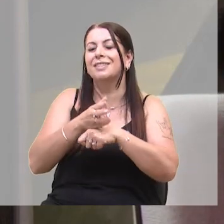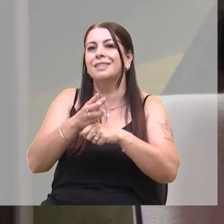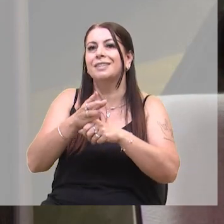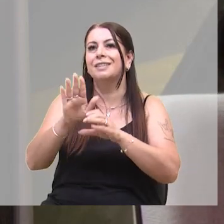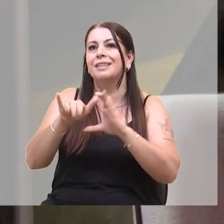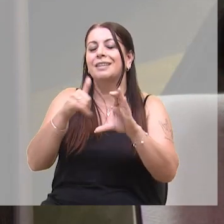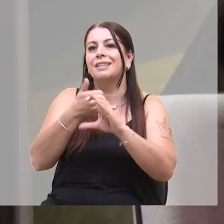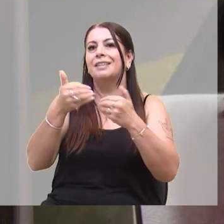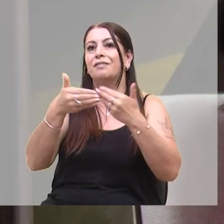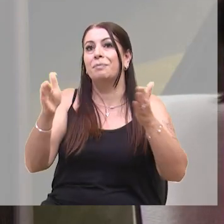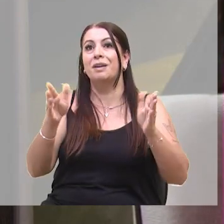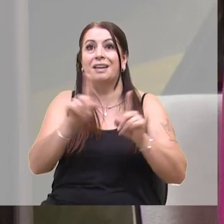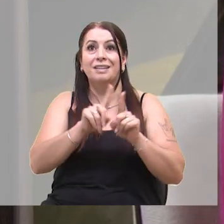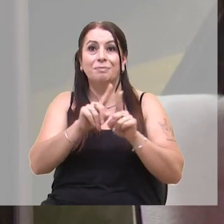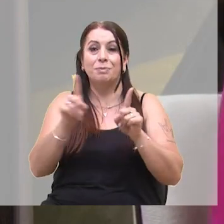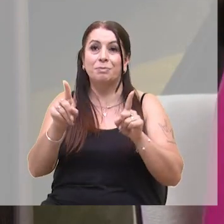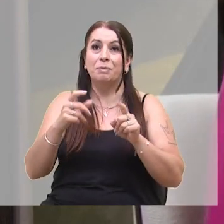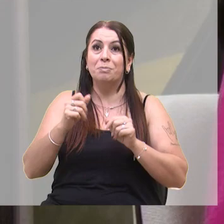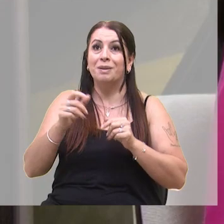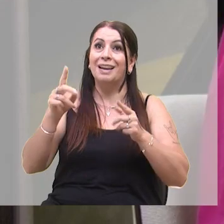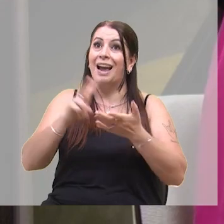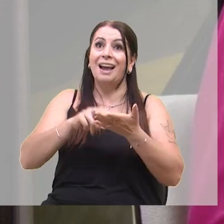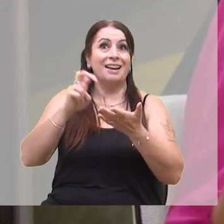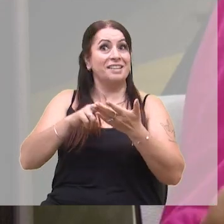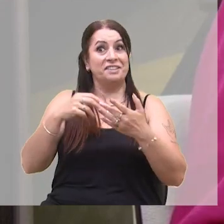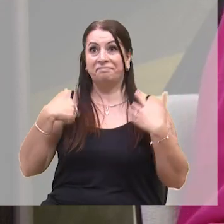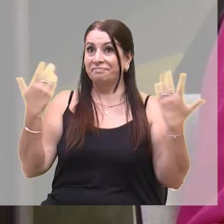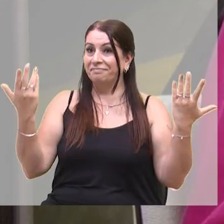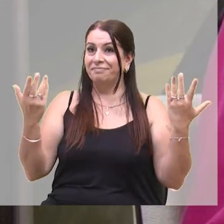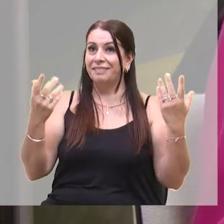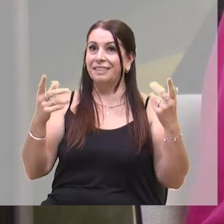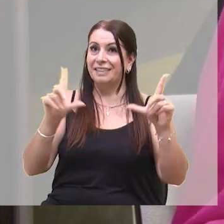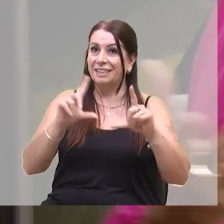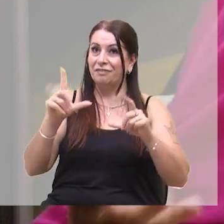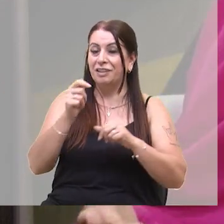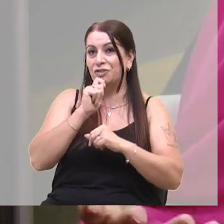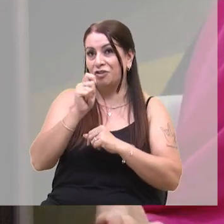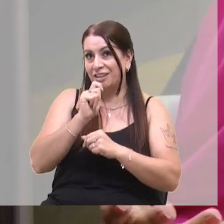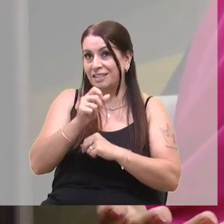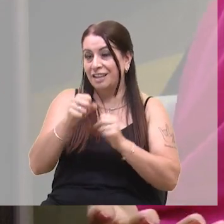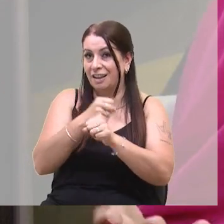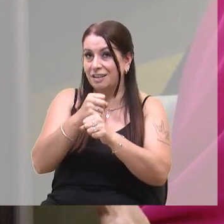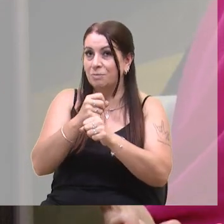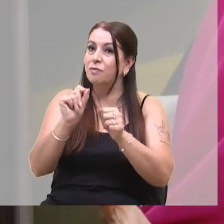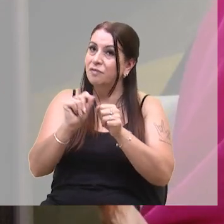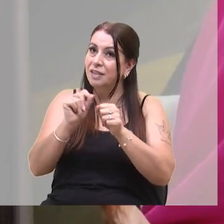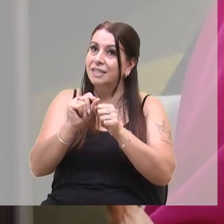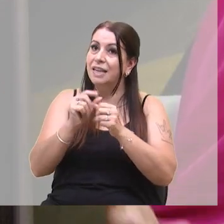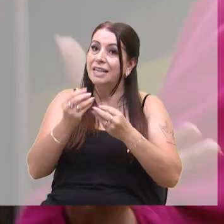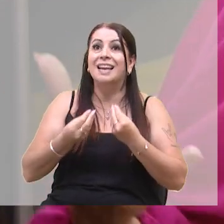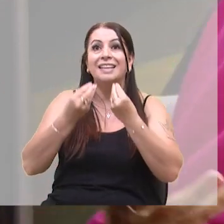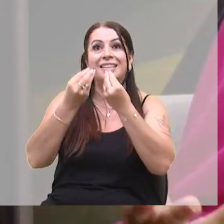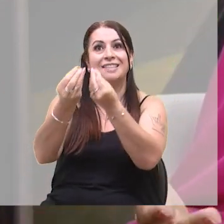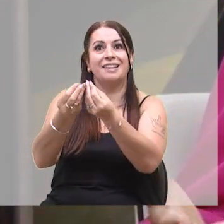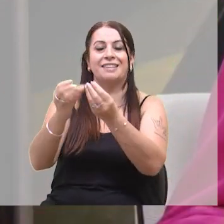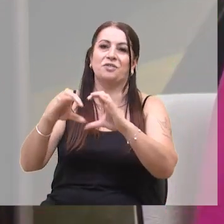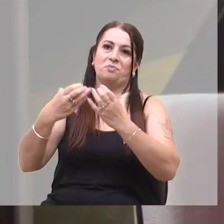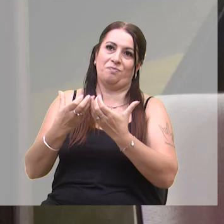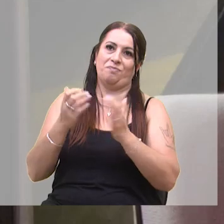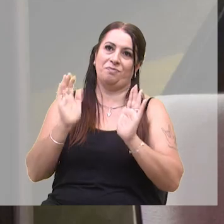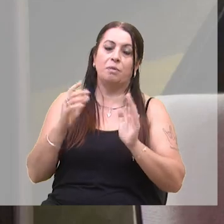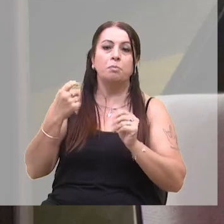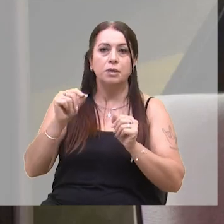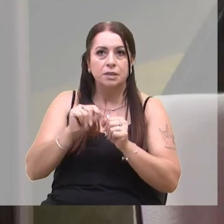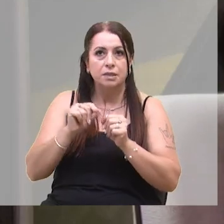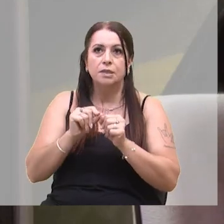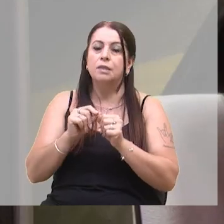precisa pensar nessas possibilidades de acesso. Em relação à TV aberta, seria uma alegria poder, uma jornalista, afinal, né, de TV por muitos